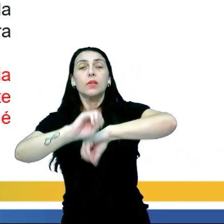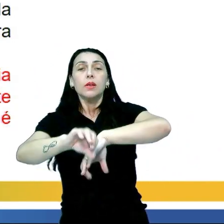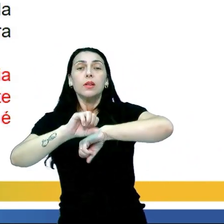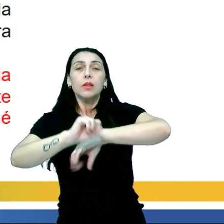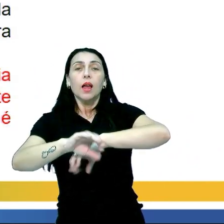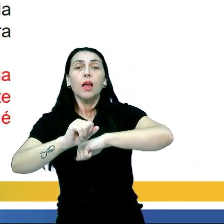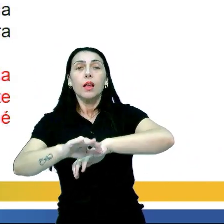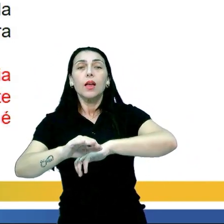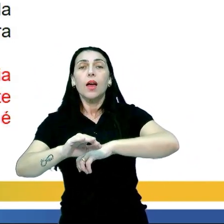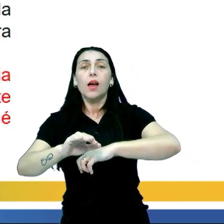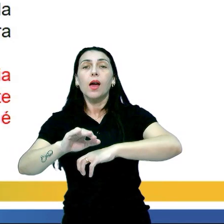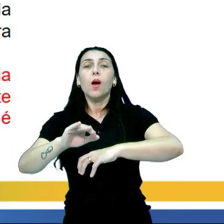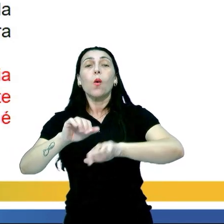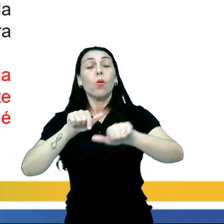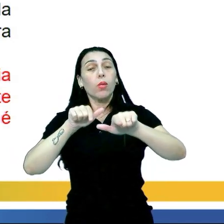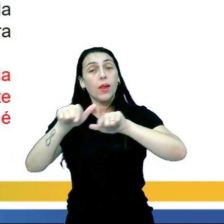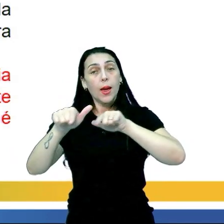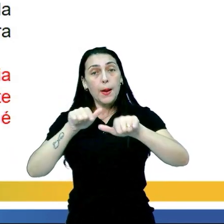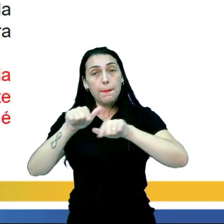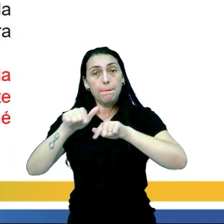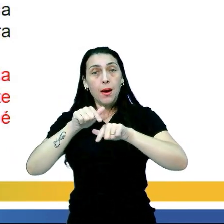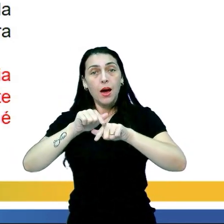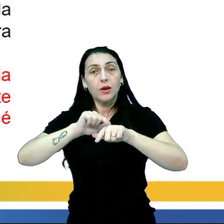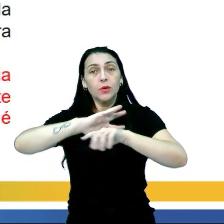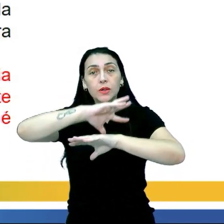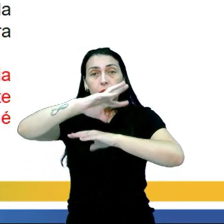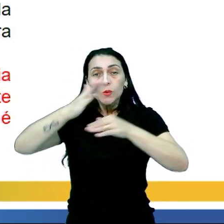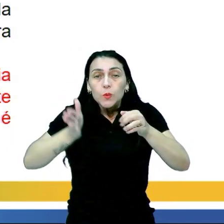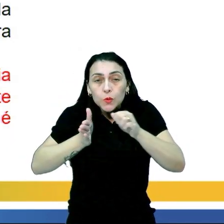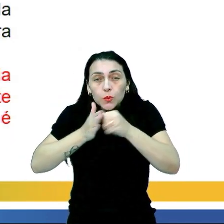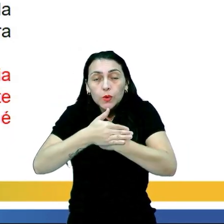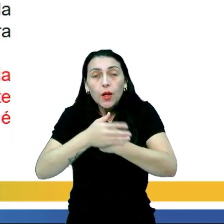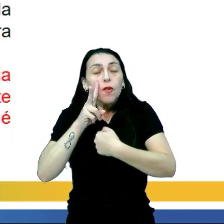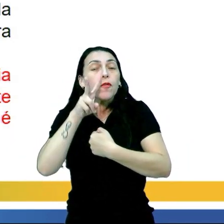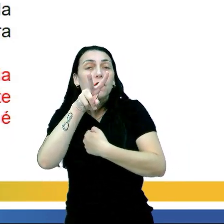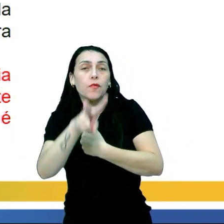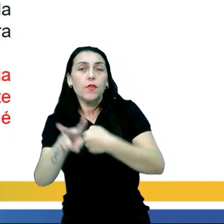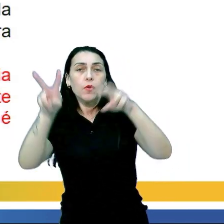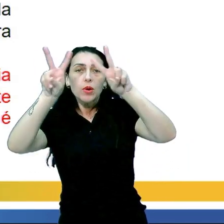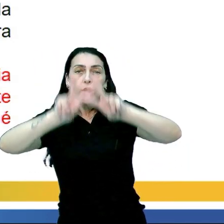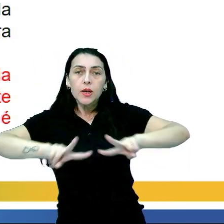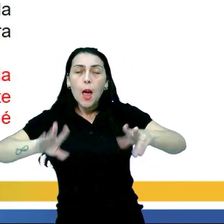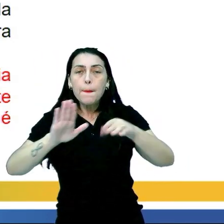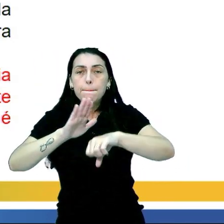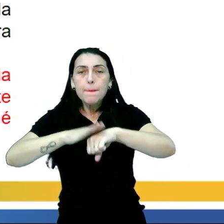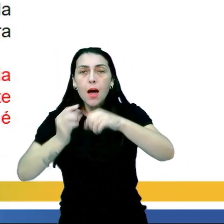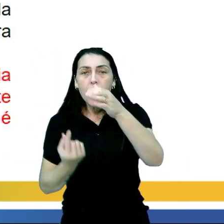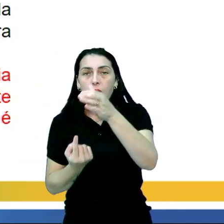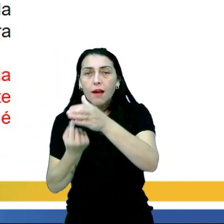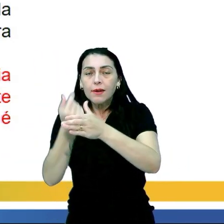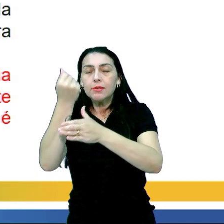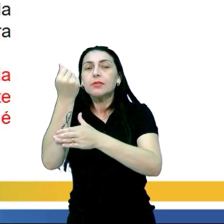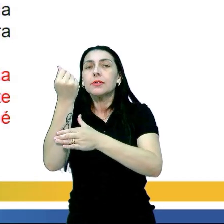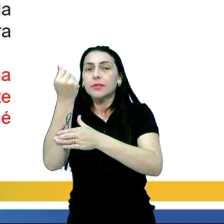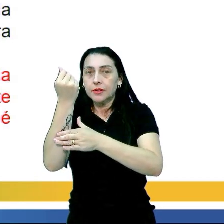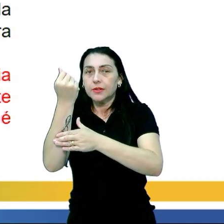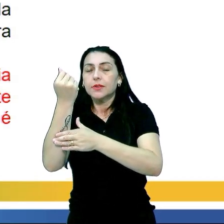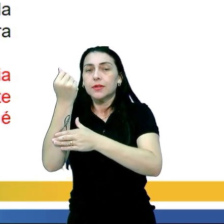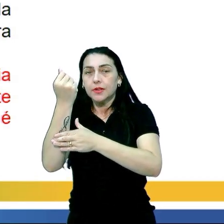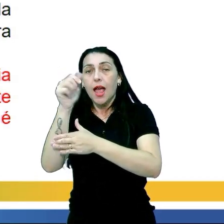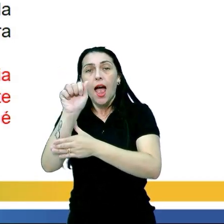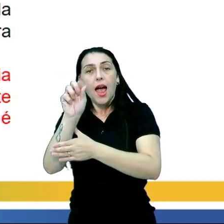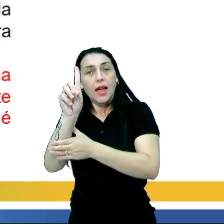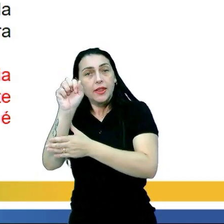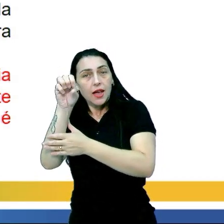trabalhar a mão invisível do mercado, aí a gente vai ver uma visão um pouco mais capitalista, né, que é a visão de Adam